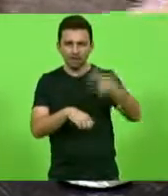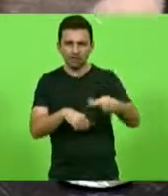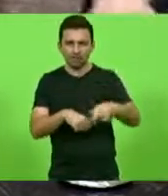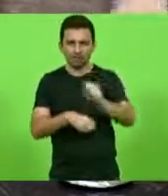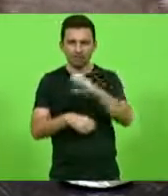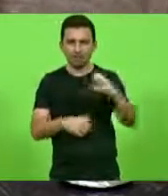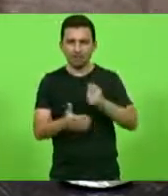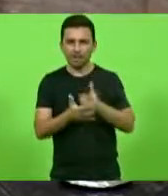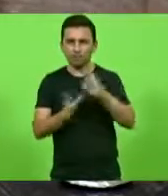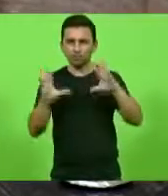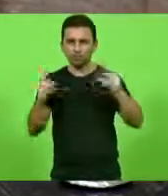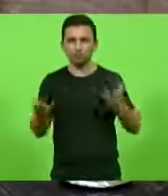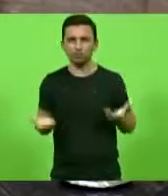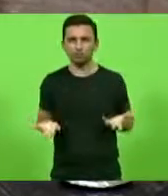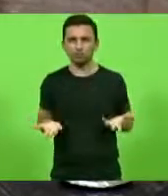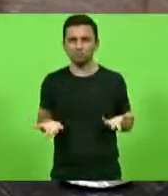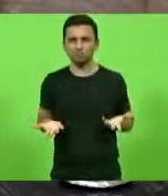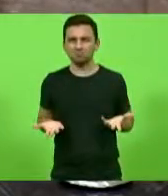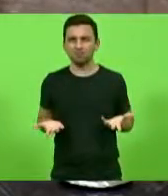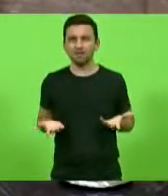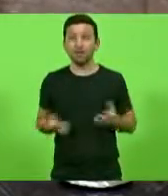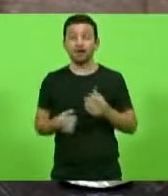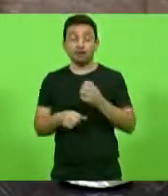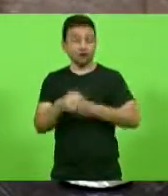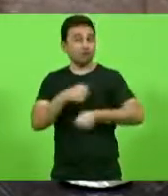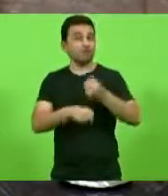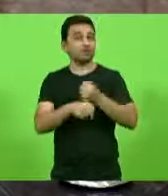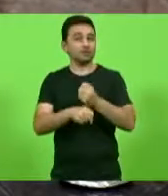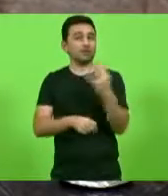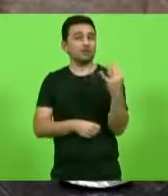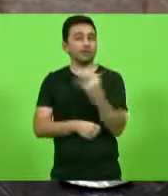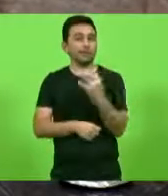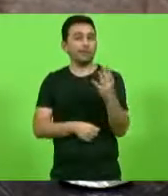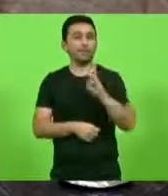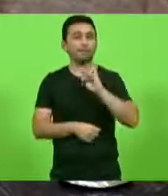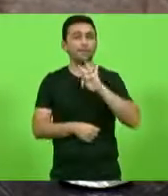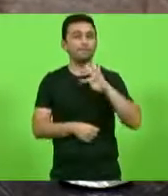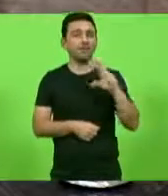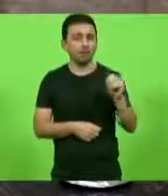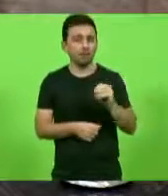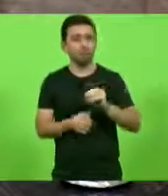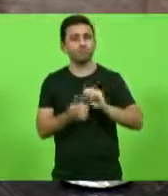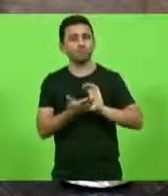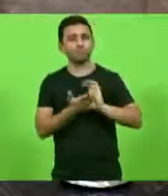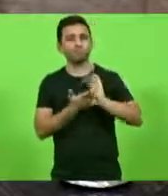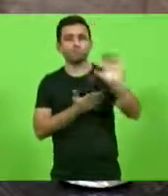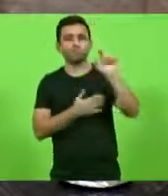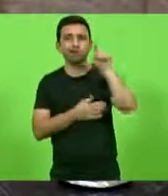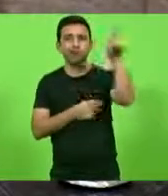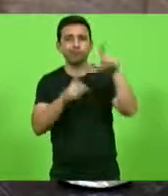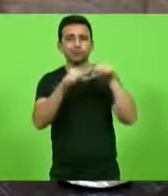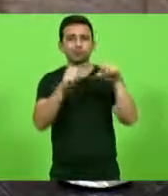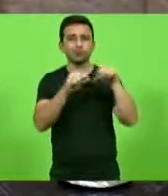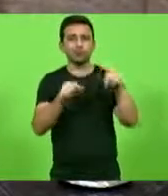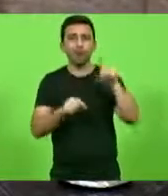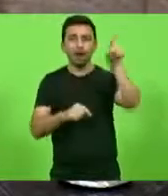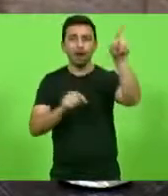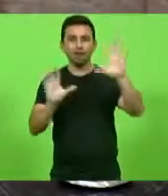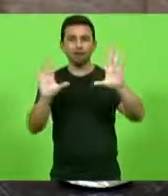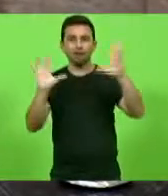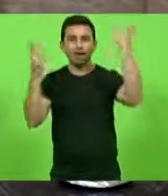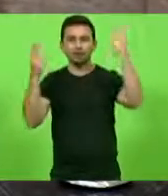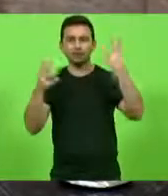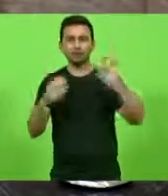passado, foram 44 bi encaminhados para Brasília para pagar sabe-se lá o quê naquela festa louca que eles